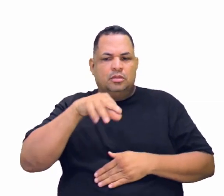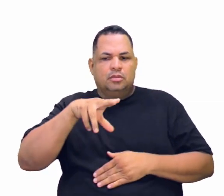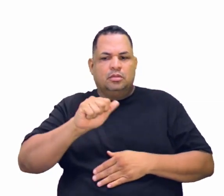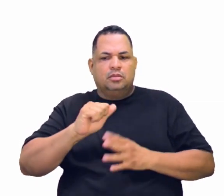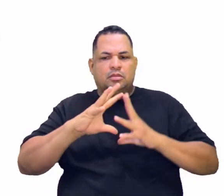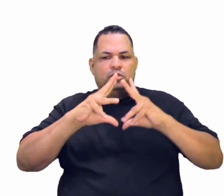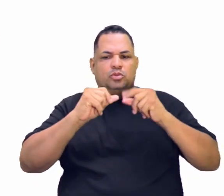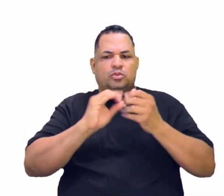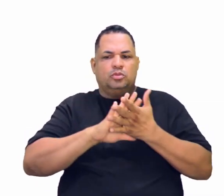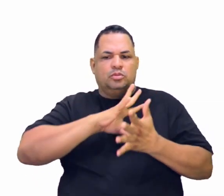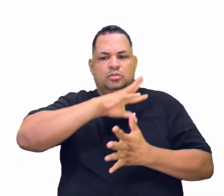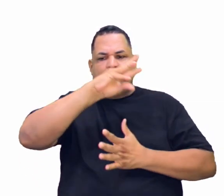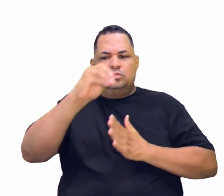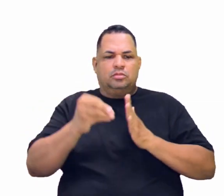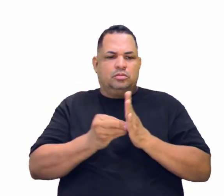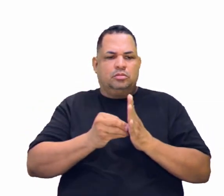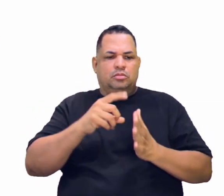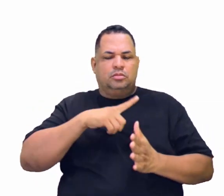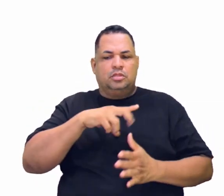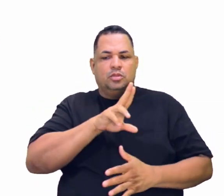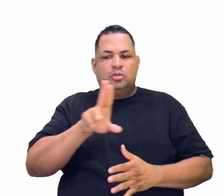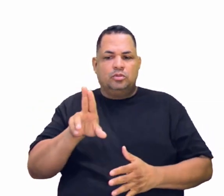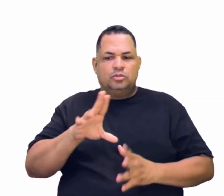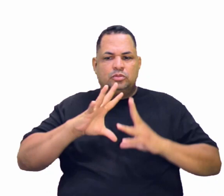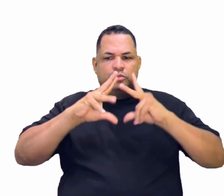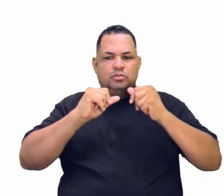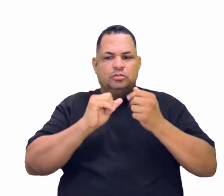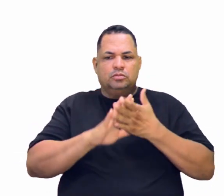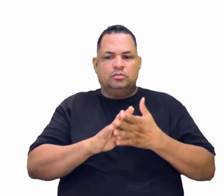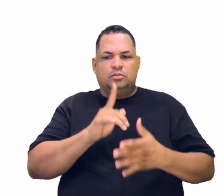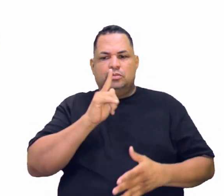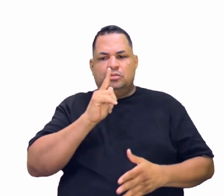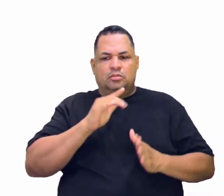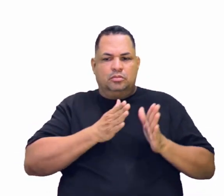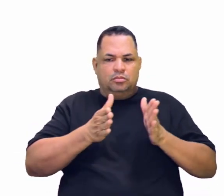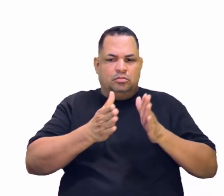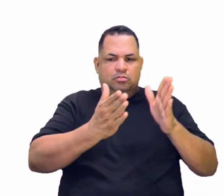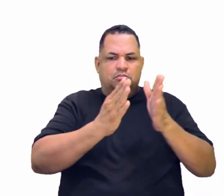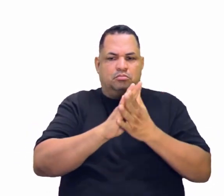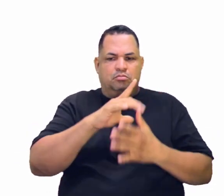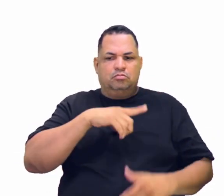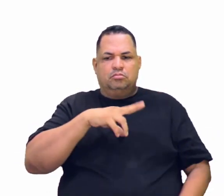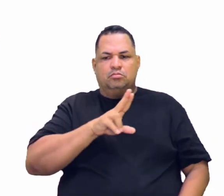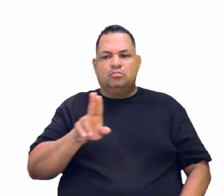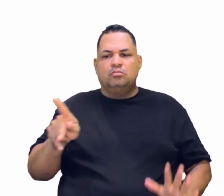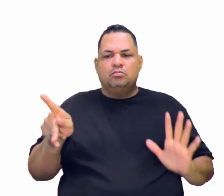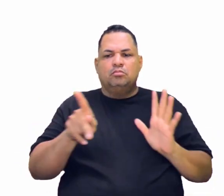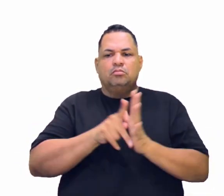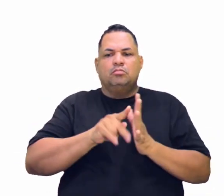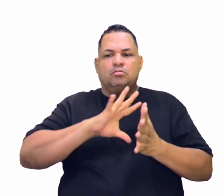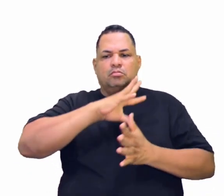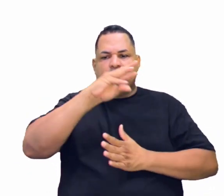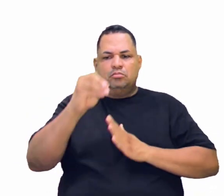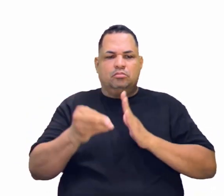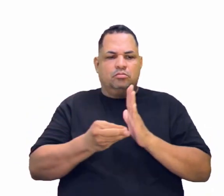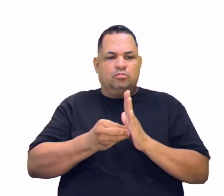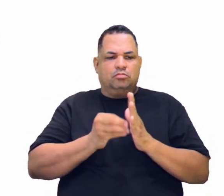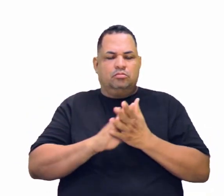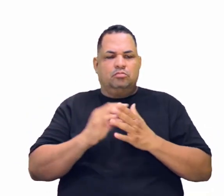amazônicos. Todos esses rios têm nome, viu, Nuno? Todos. Independente. Em